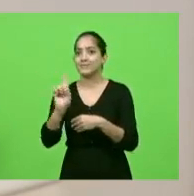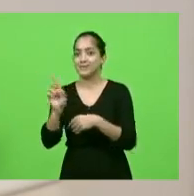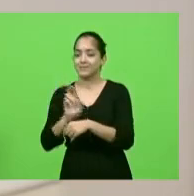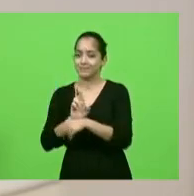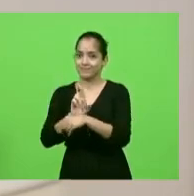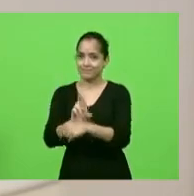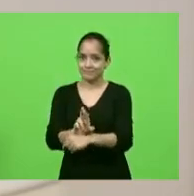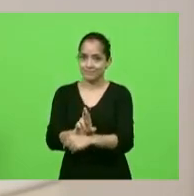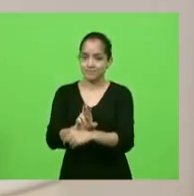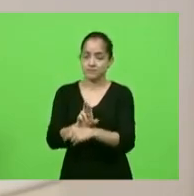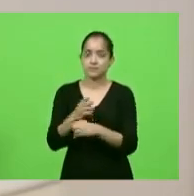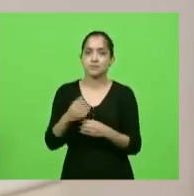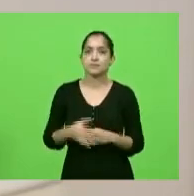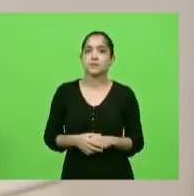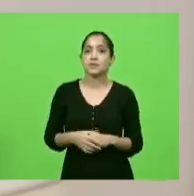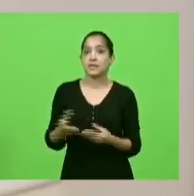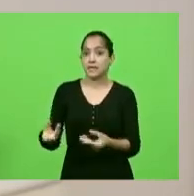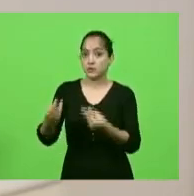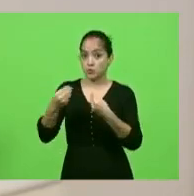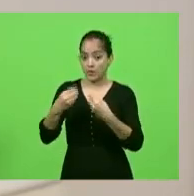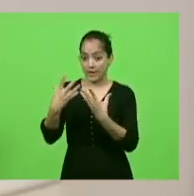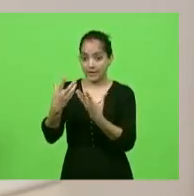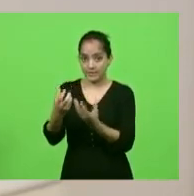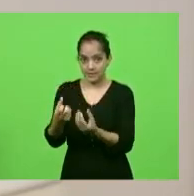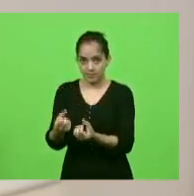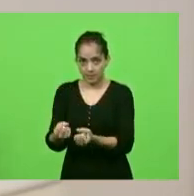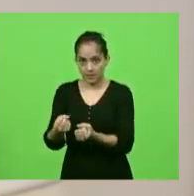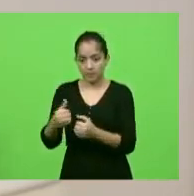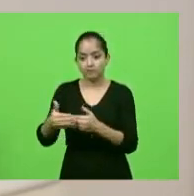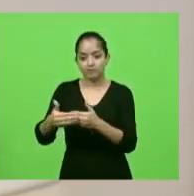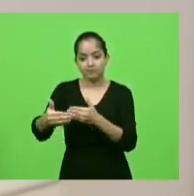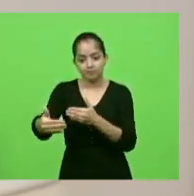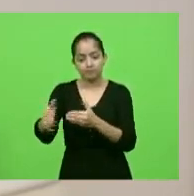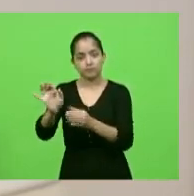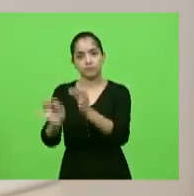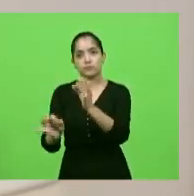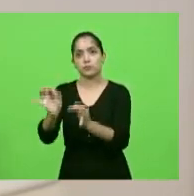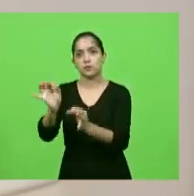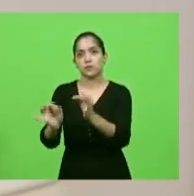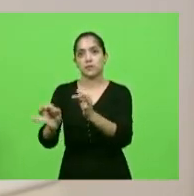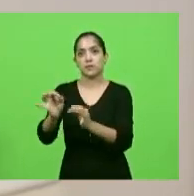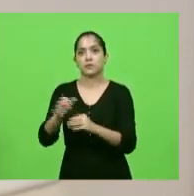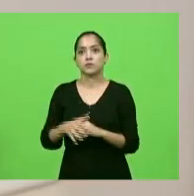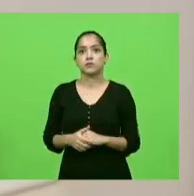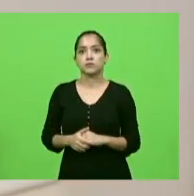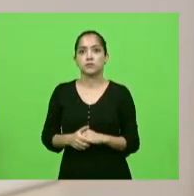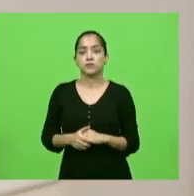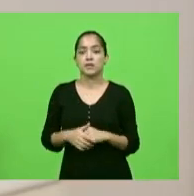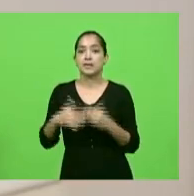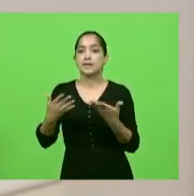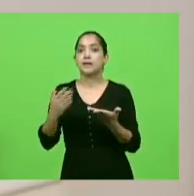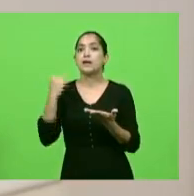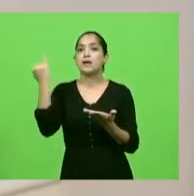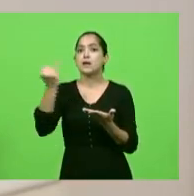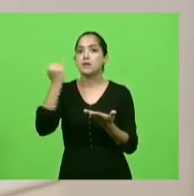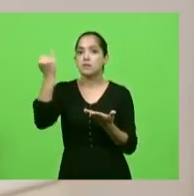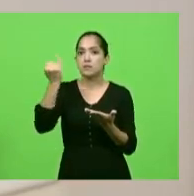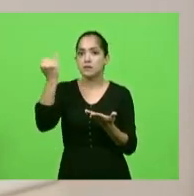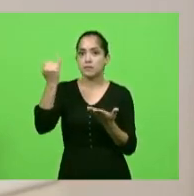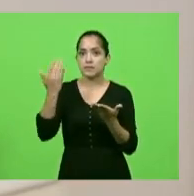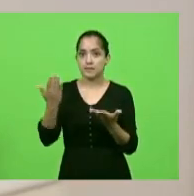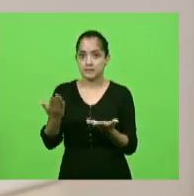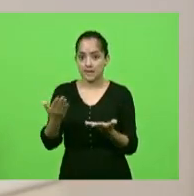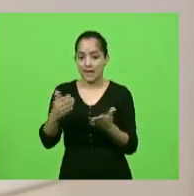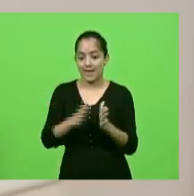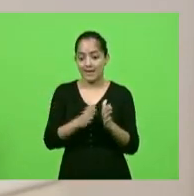e, caso recebida, seu posterior julgamento. Nesse viés, é importante rememorar que esta fase